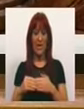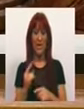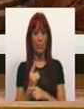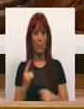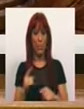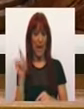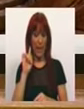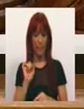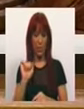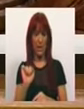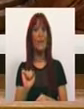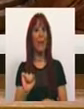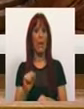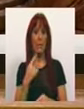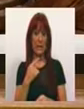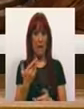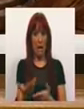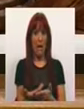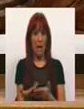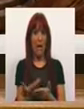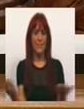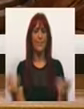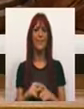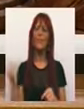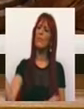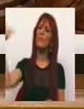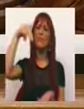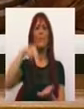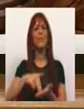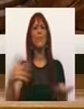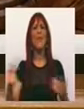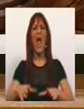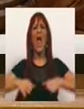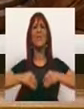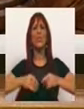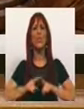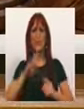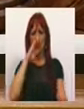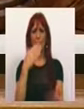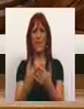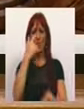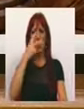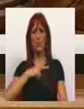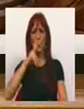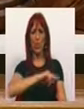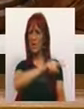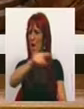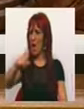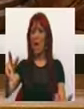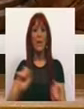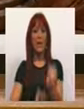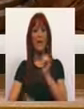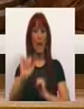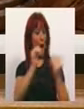importância e justificavam isso mesmo vi essa que assumir para tantos portugueses é